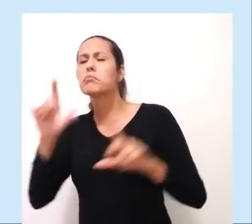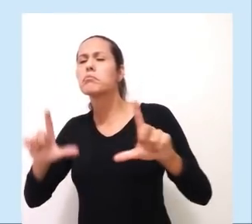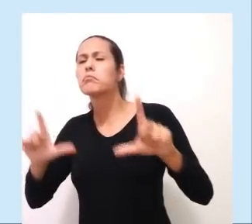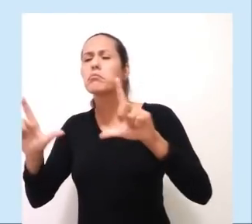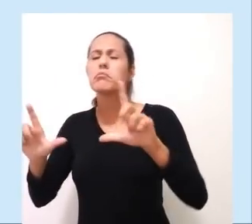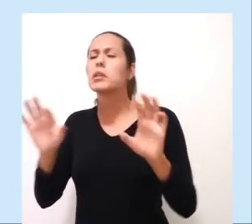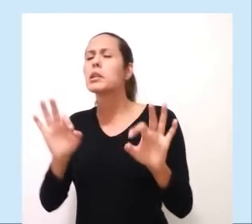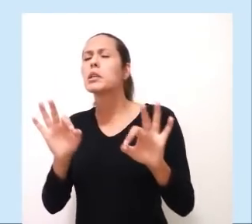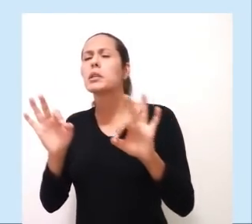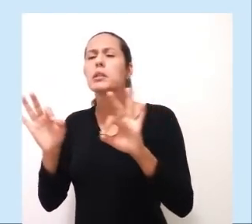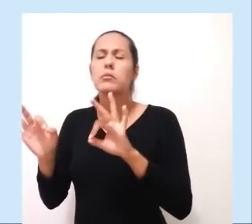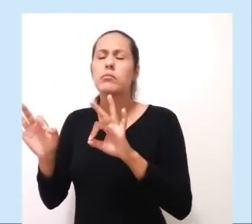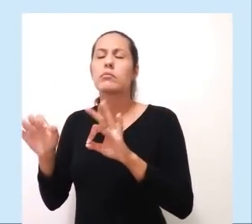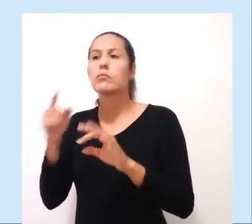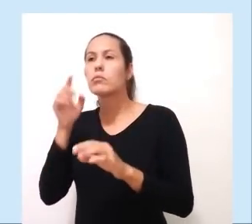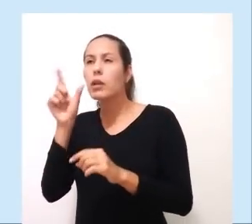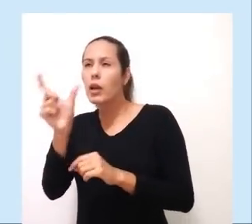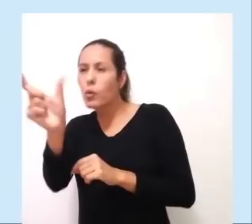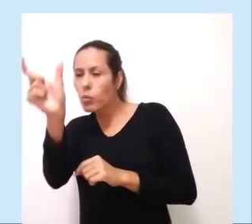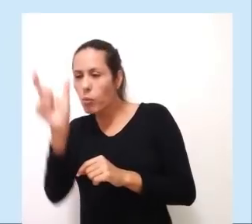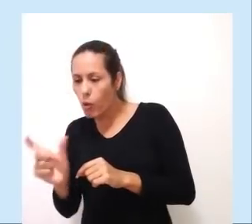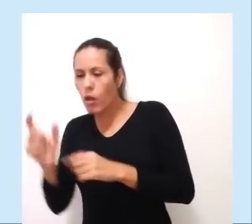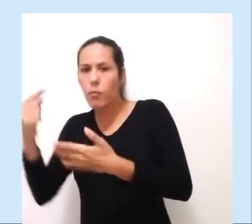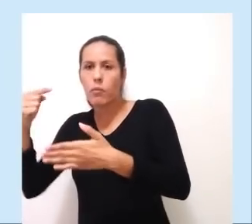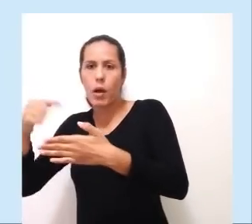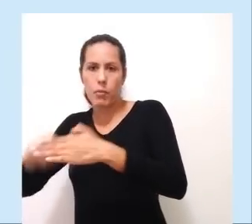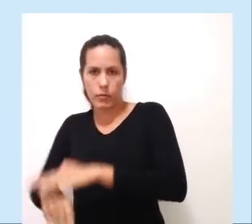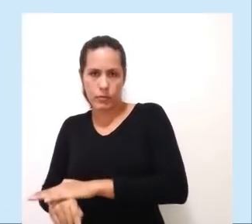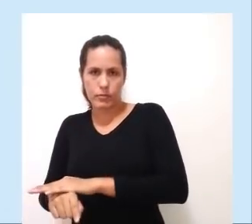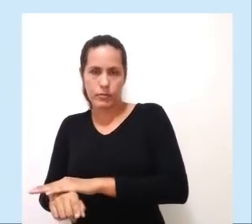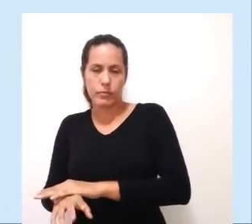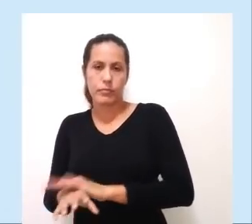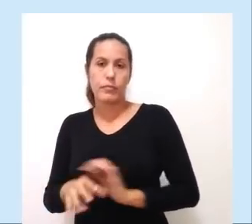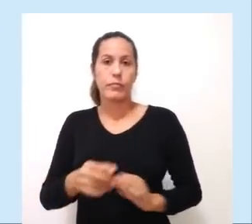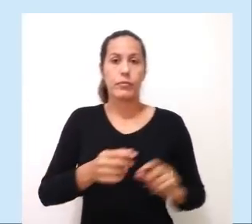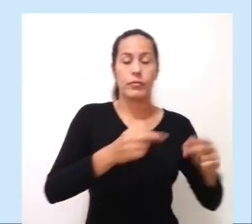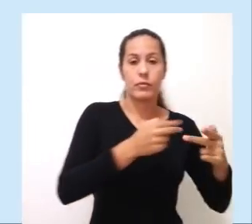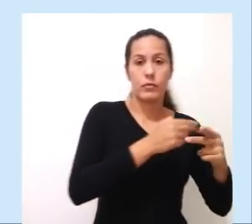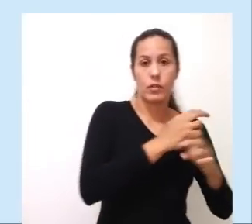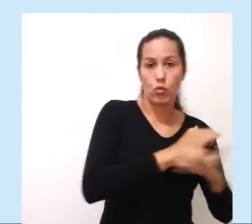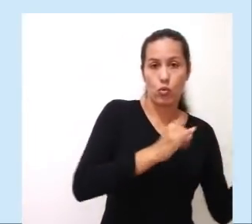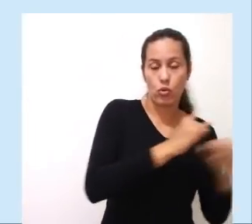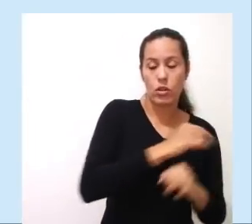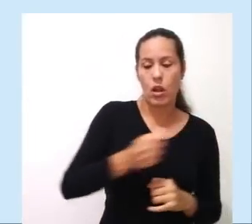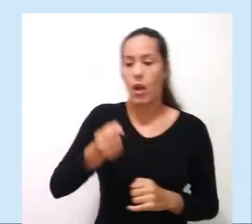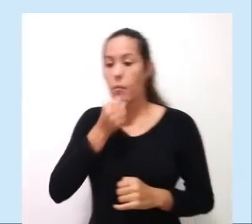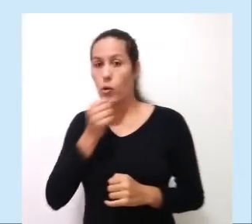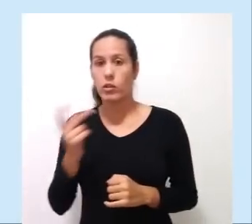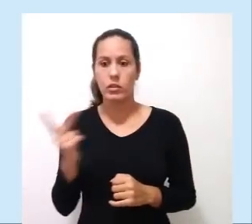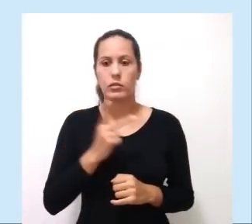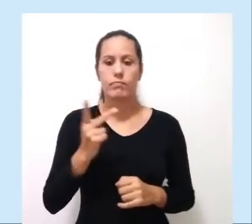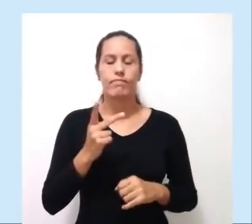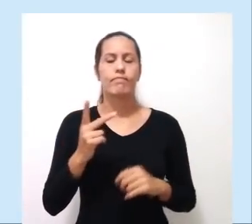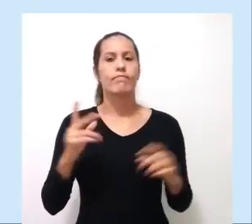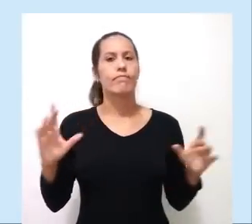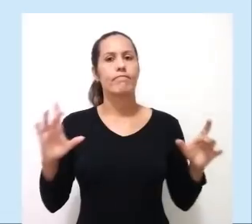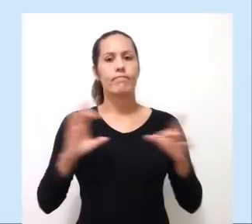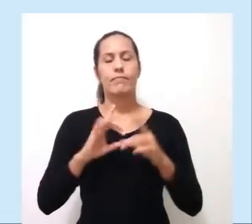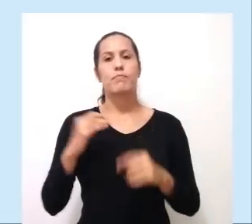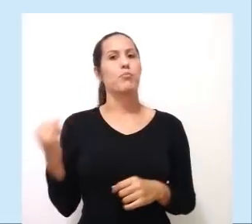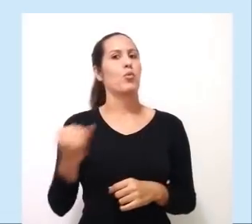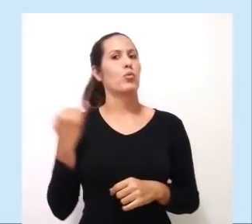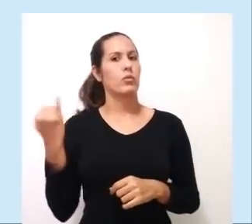telejornal. Ele pega um ponto, um assunto e vai aprofundá-lo. Então, no caso, reportagem, notícia. Veja só a